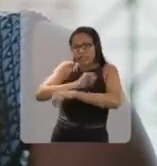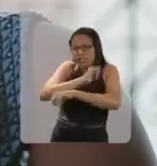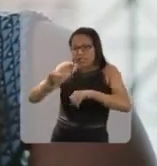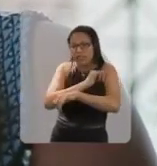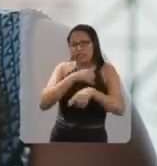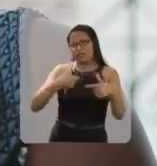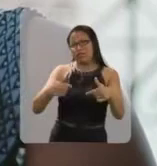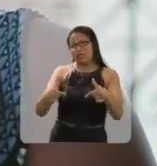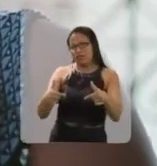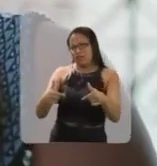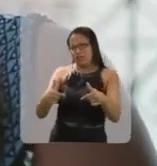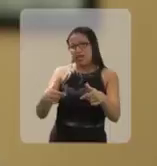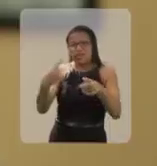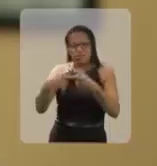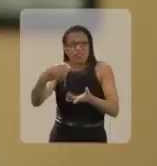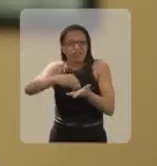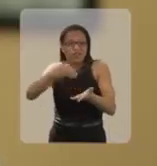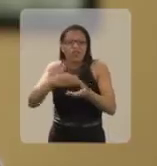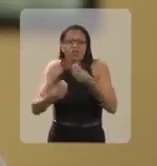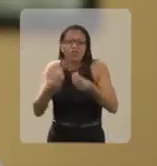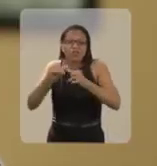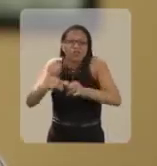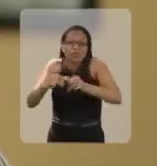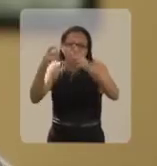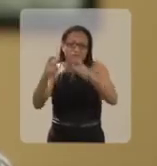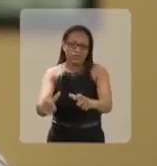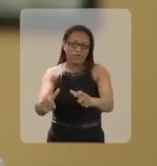conseguir, ficar no bairro. Se a sociedade não estiver